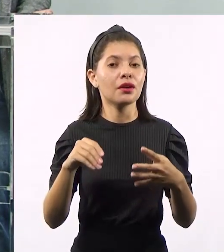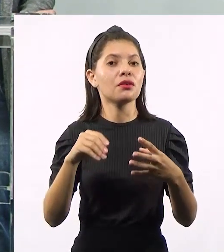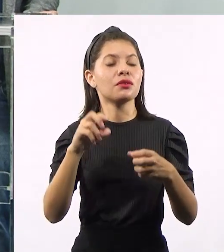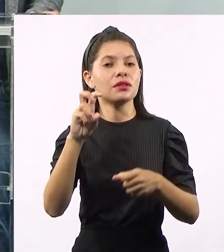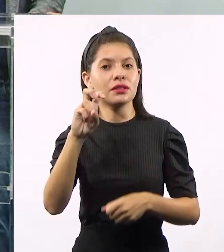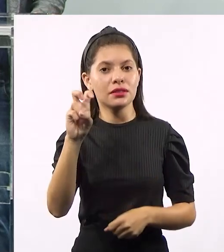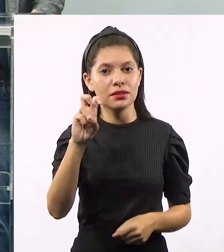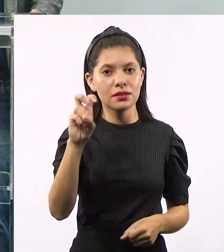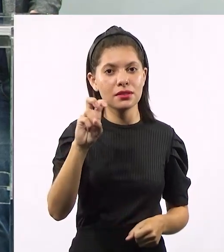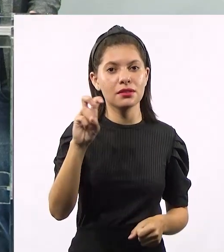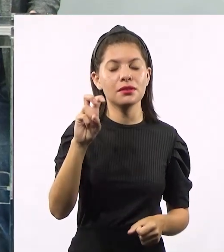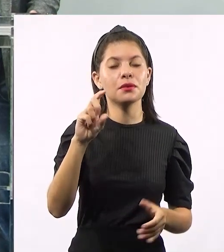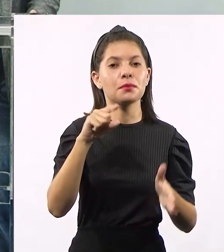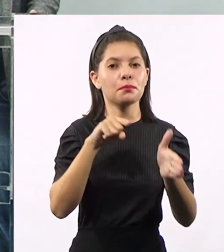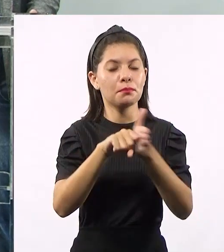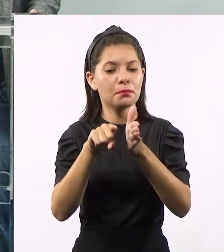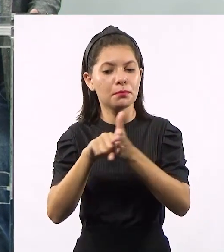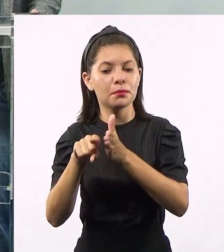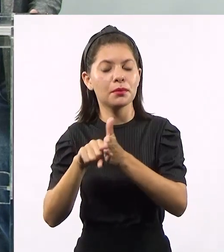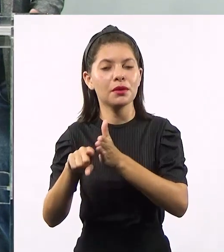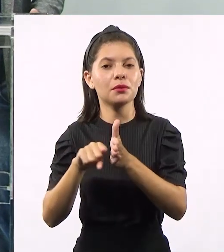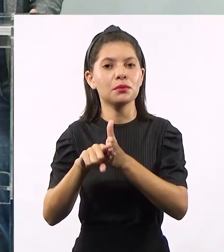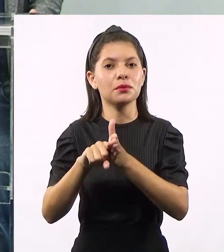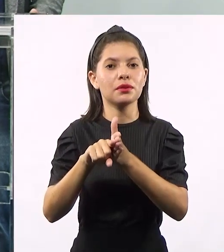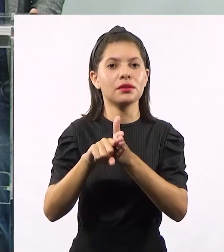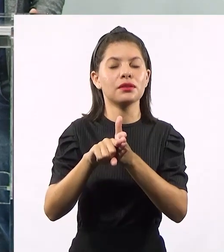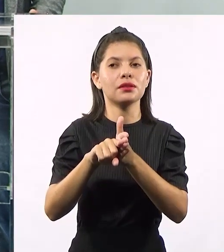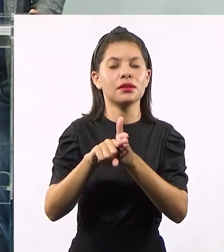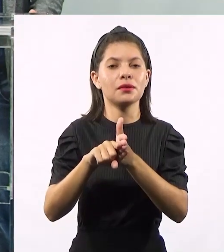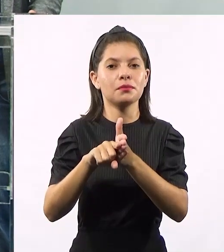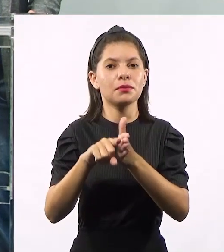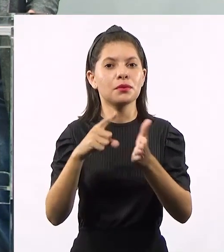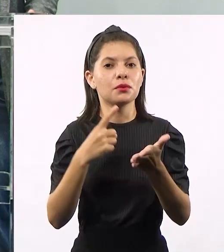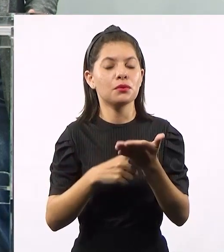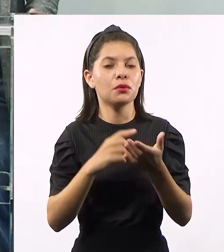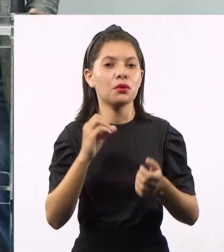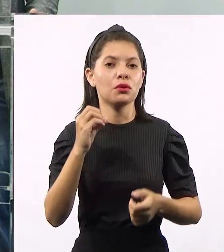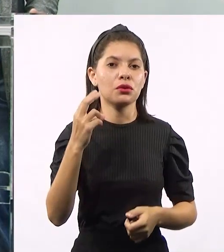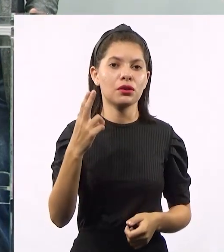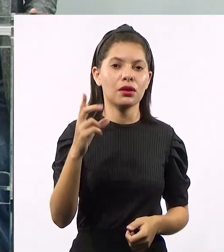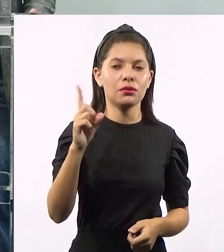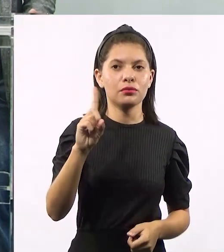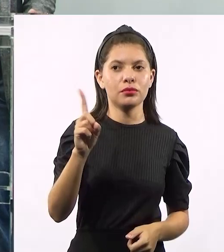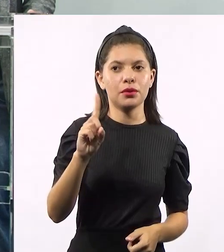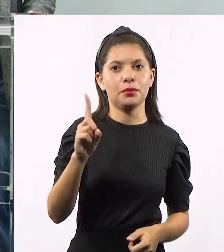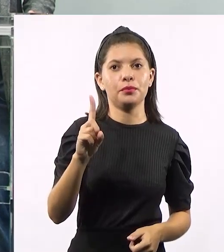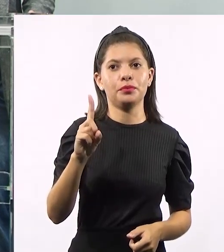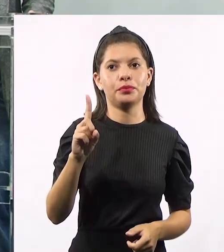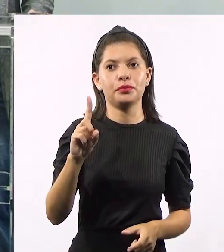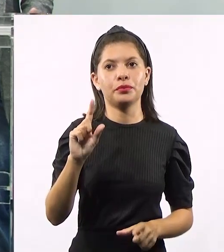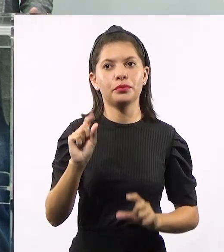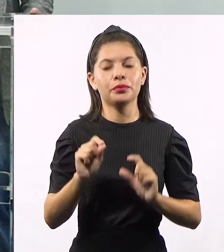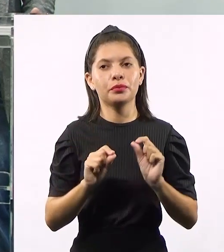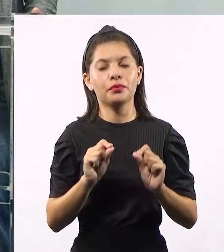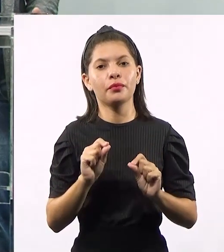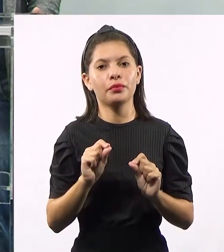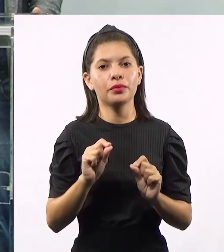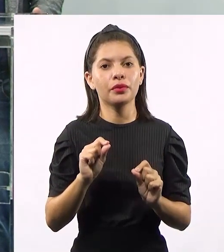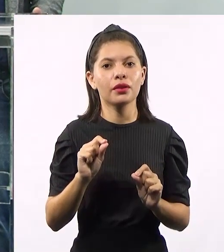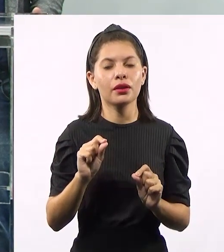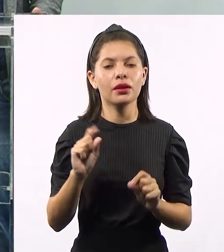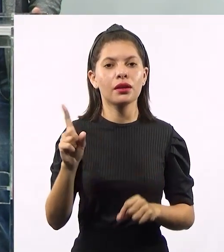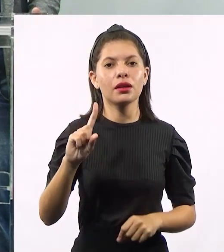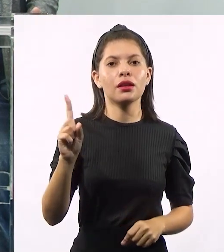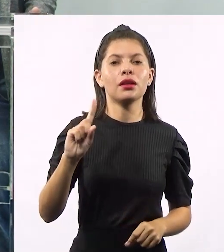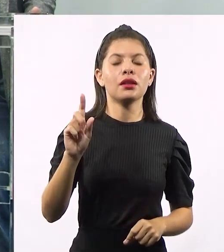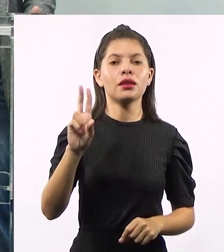dar 5 alternativas que vai mensurar o grau de concordância com a afirmação. Então, na escala Likert,